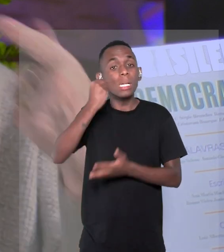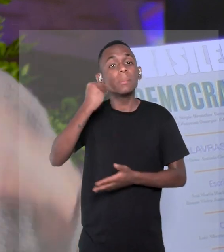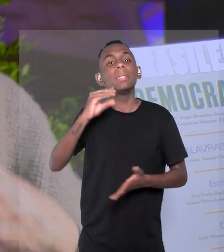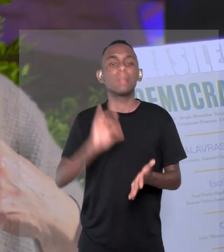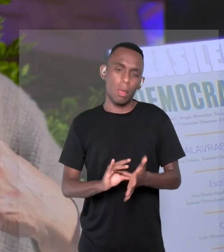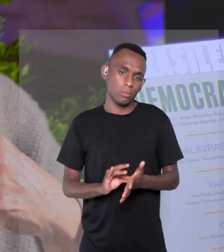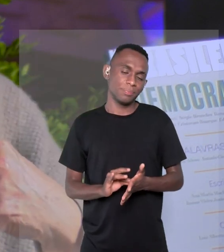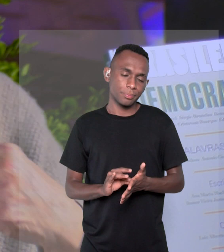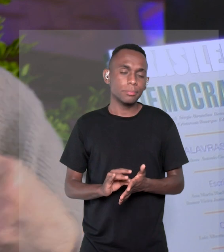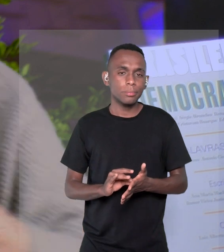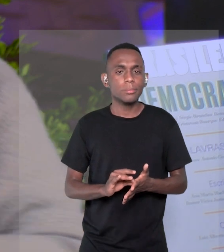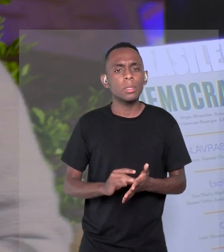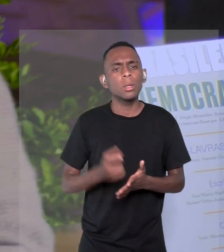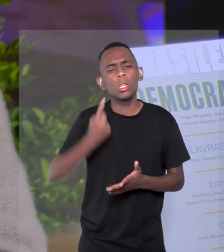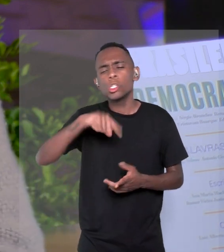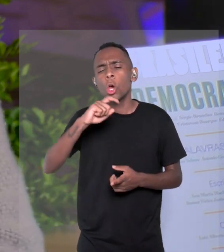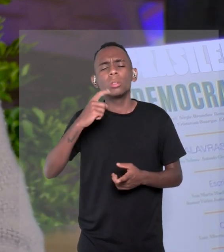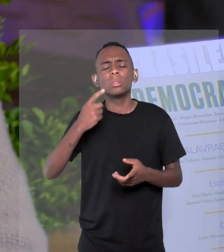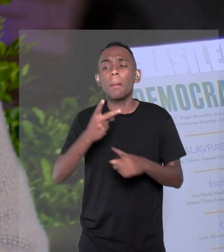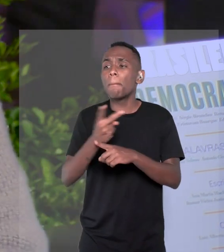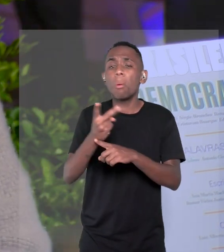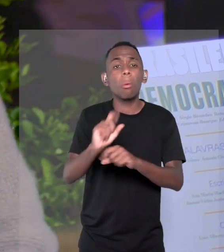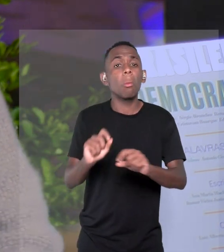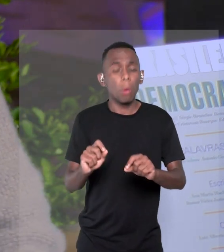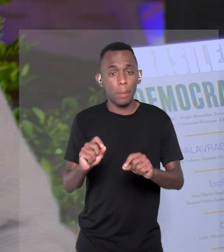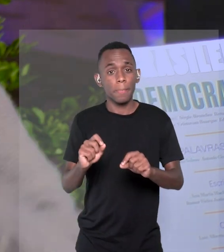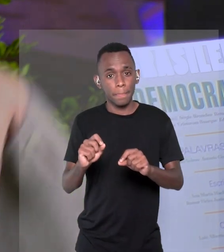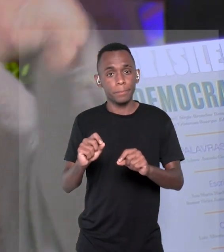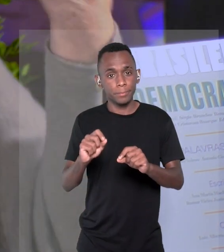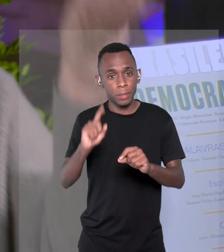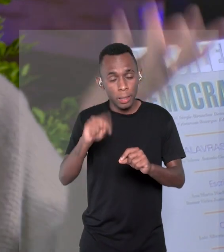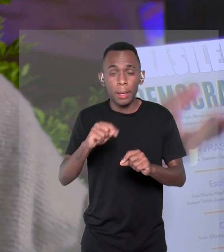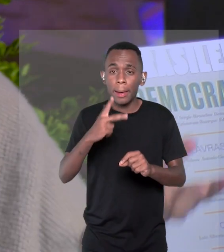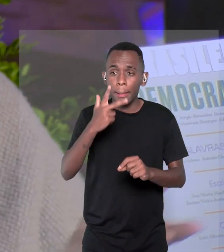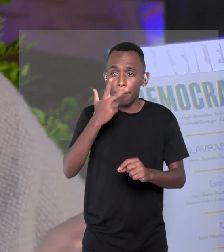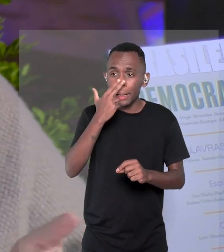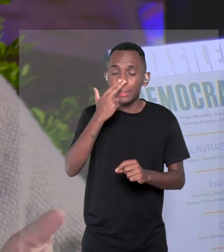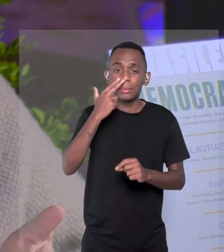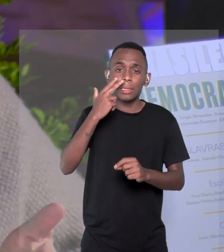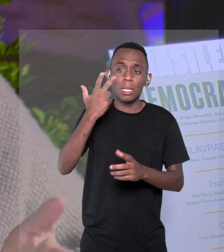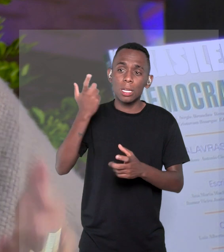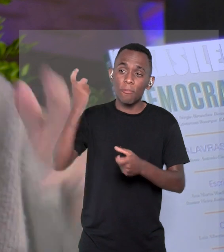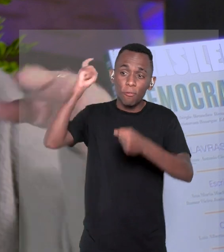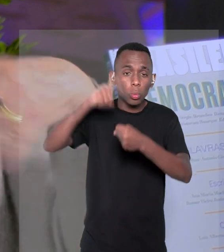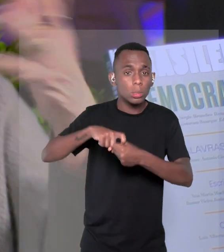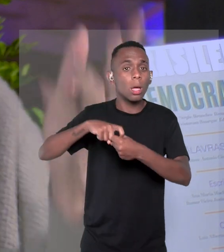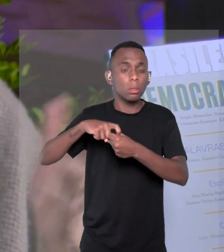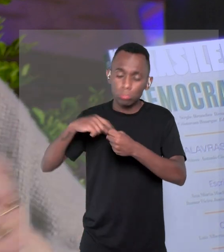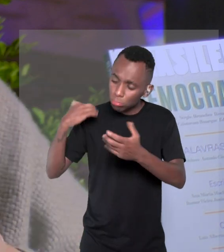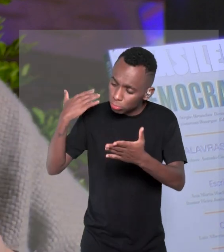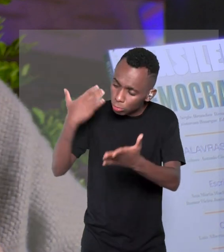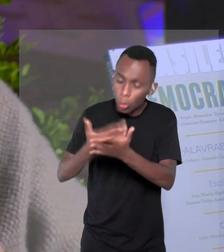E quer o quê? Você disse, com toda razão, a democracia não é uma palavra. A democracia não é